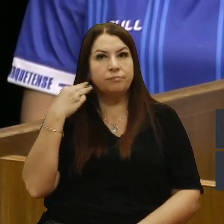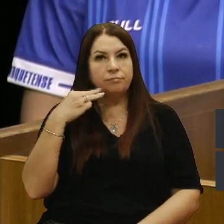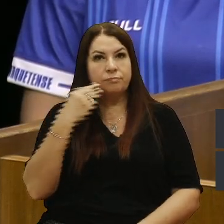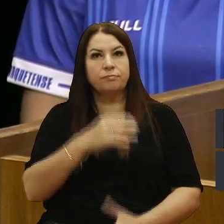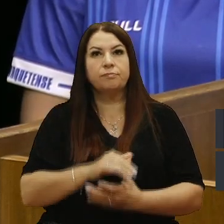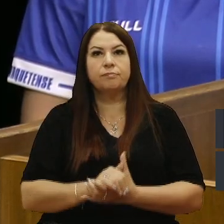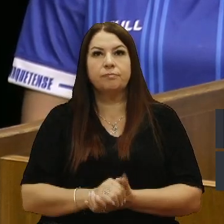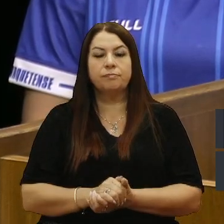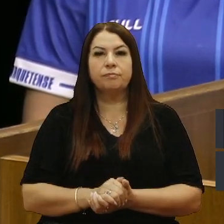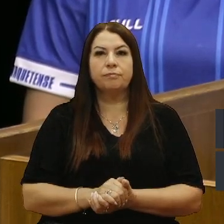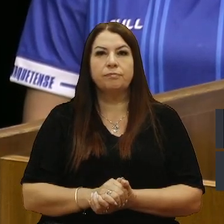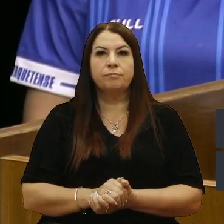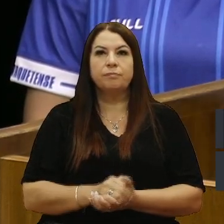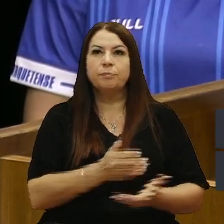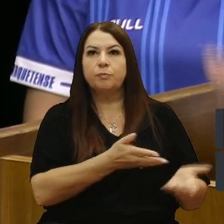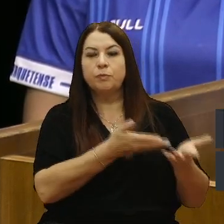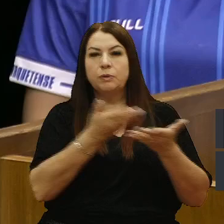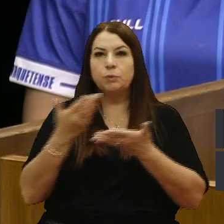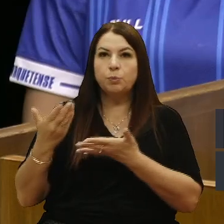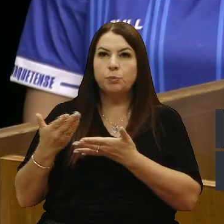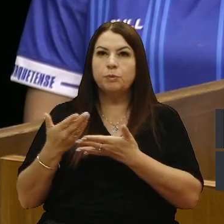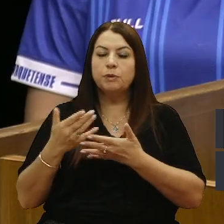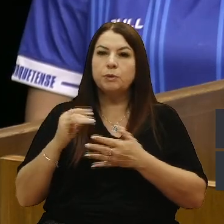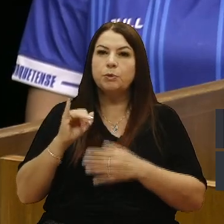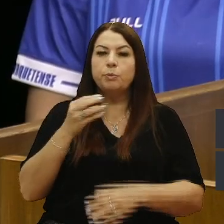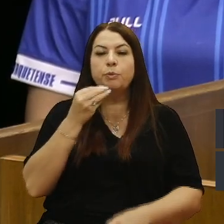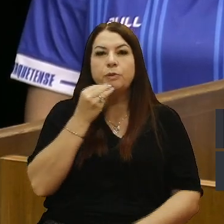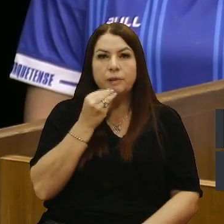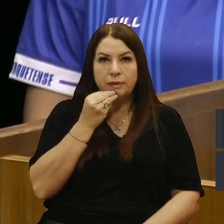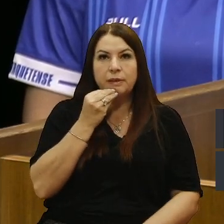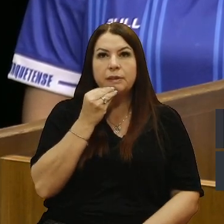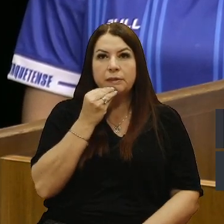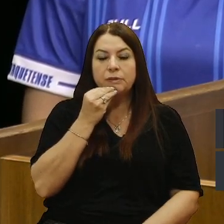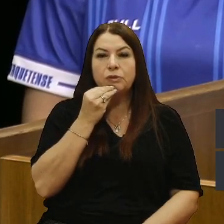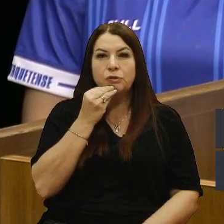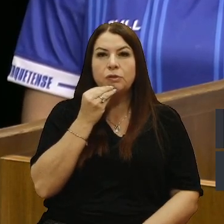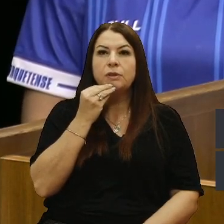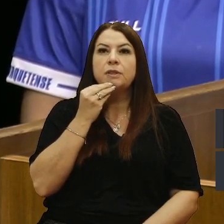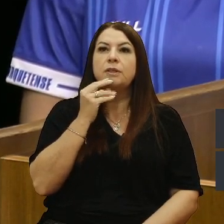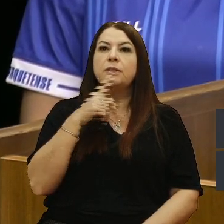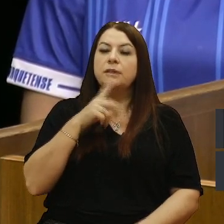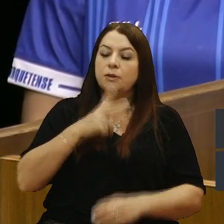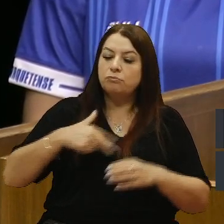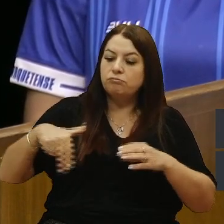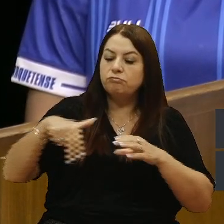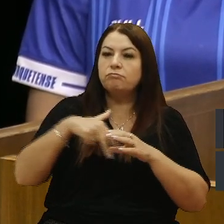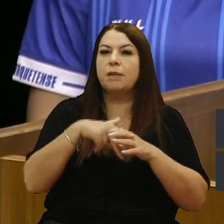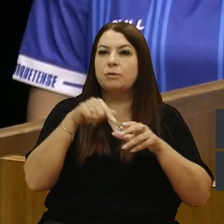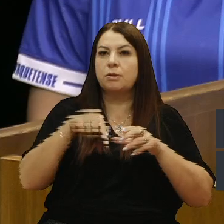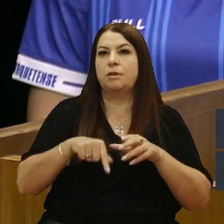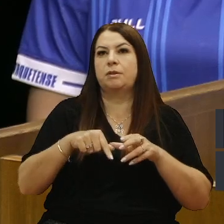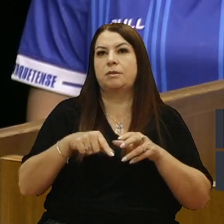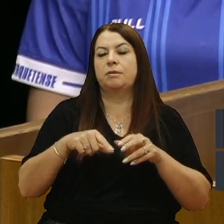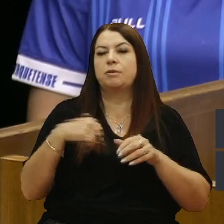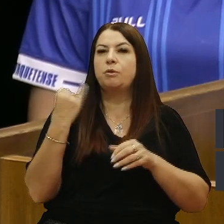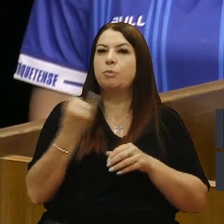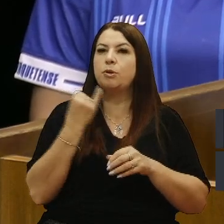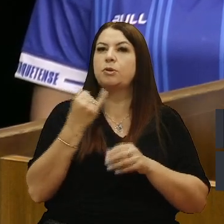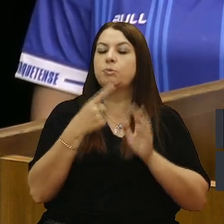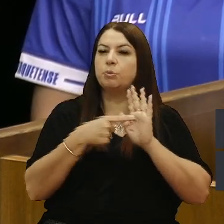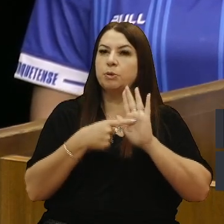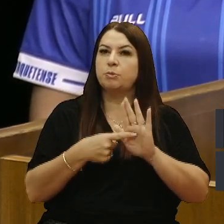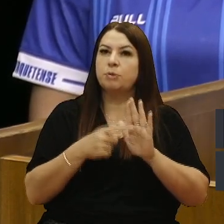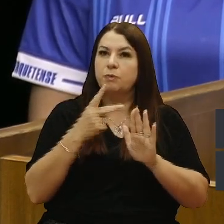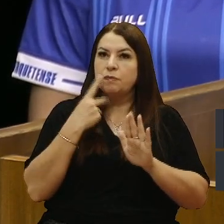Santos pelo convite e pela oportunidade de ocuparmos este espaço tão importante para apresentarmos